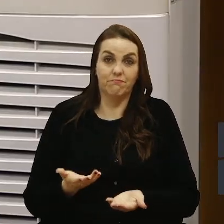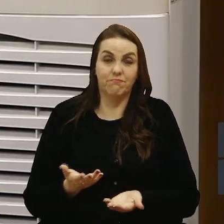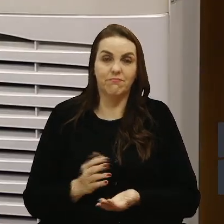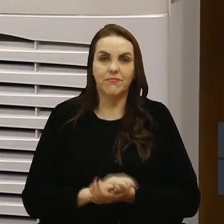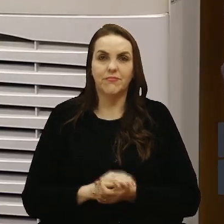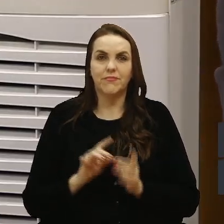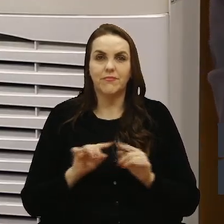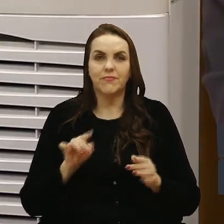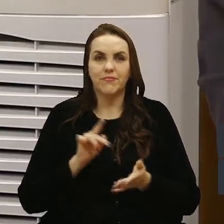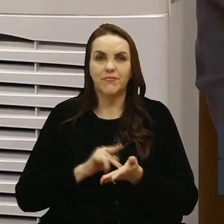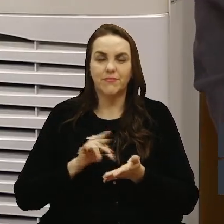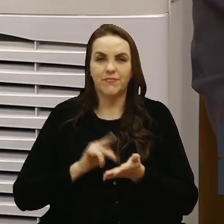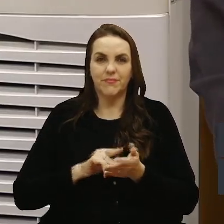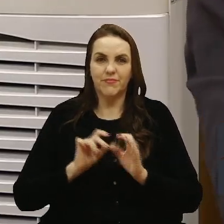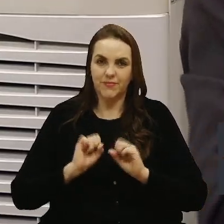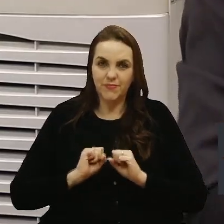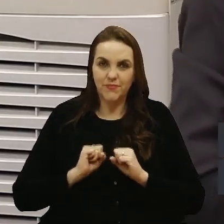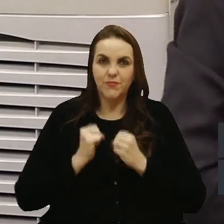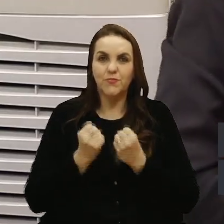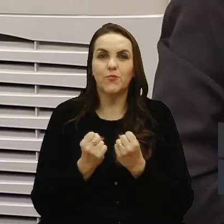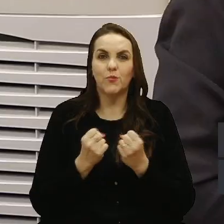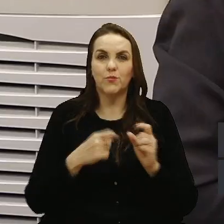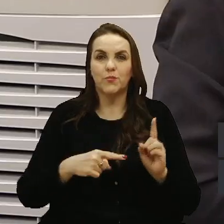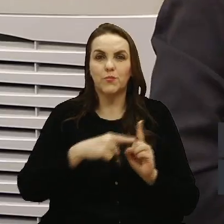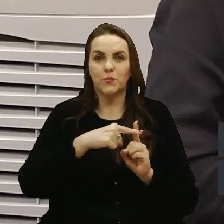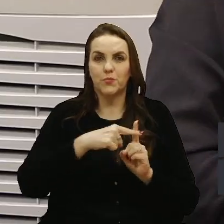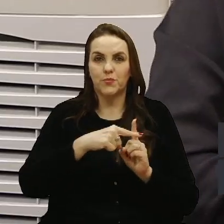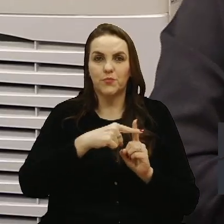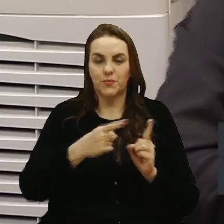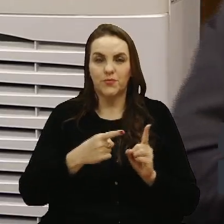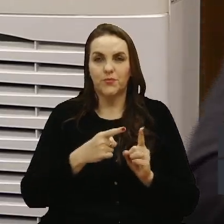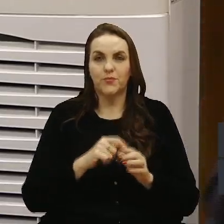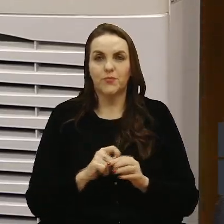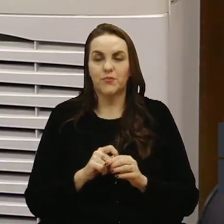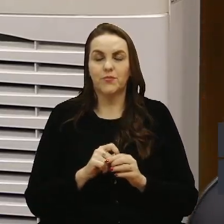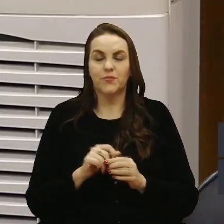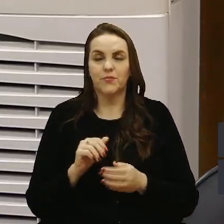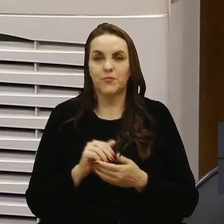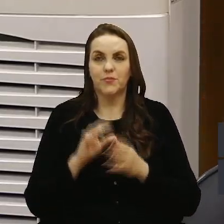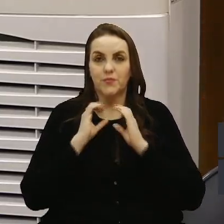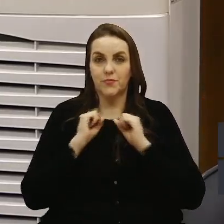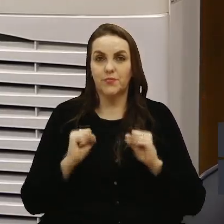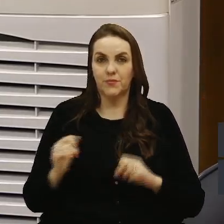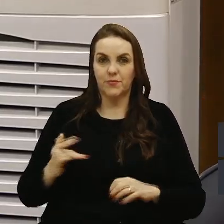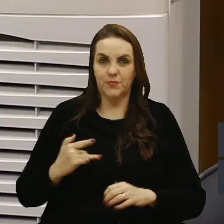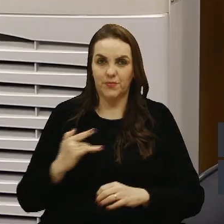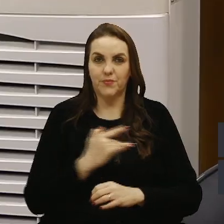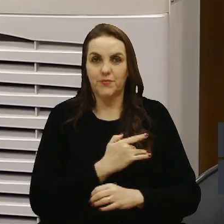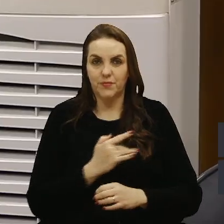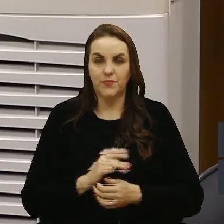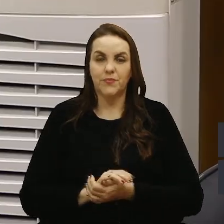existe sim os esforços, né, positivos aí da questão da Secretaria da Saúde.